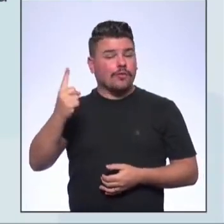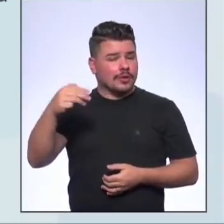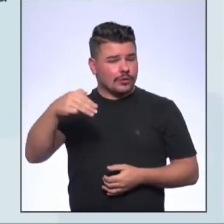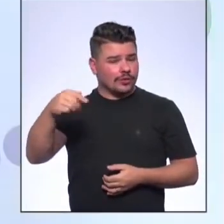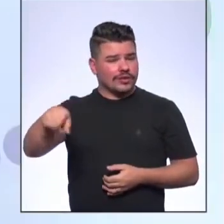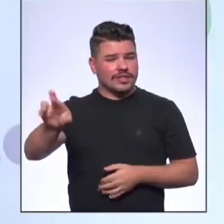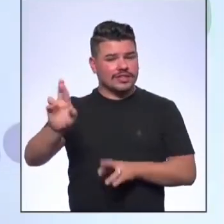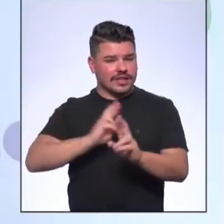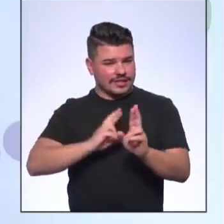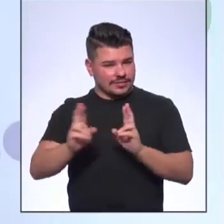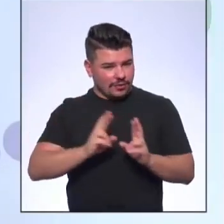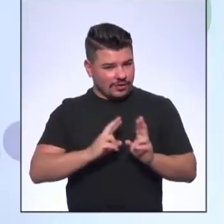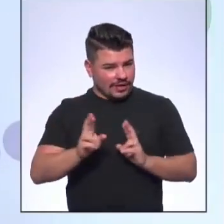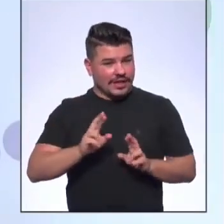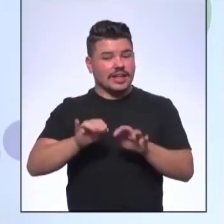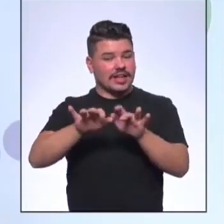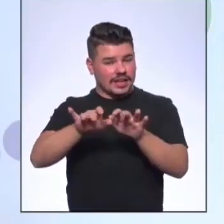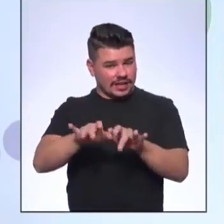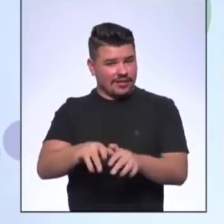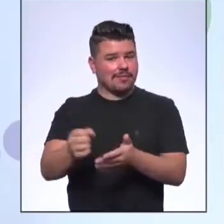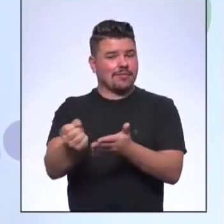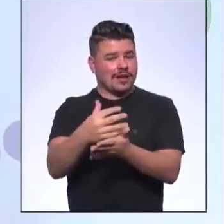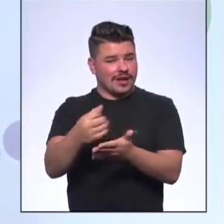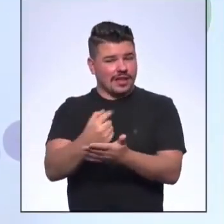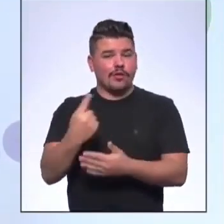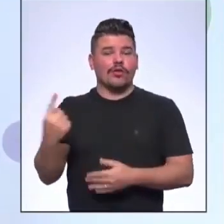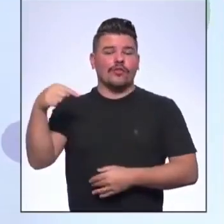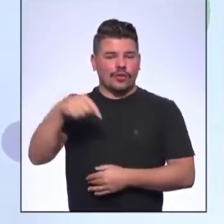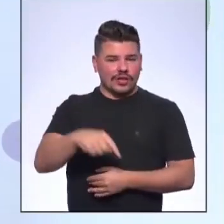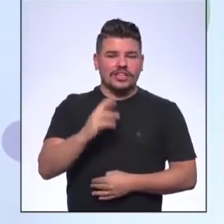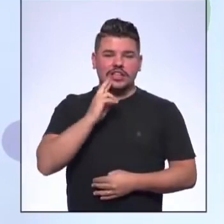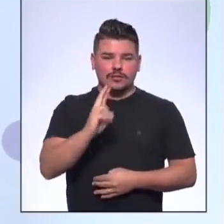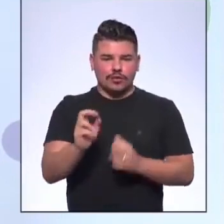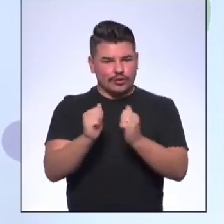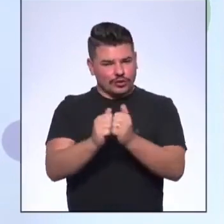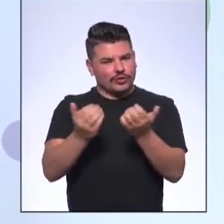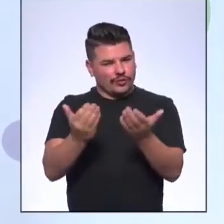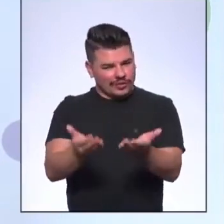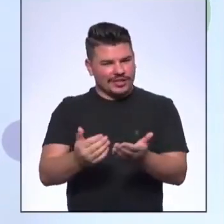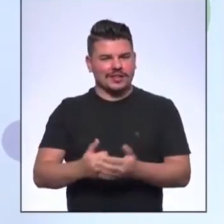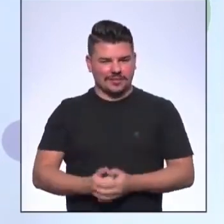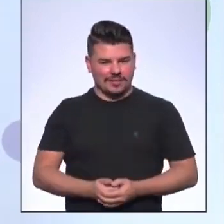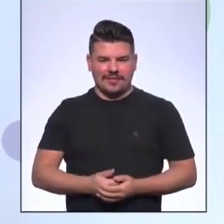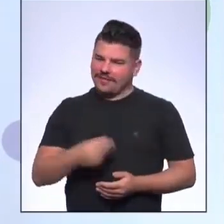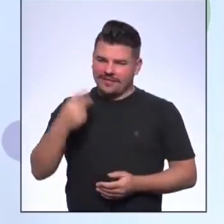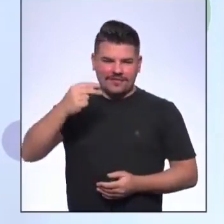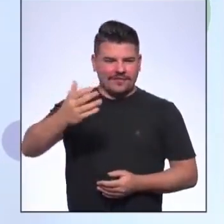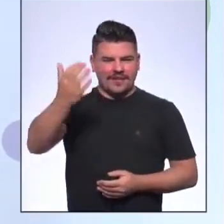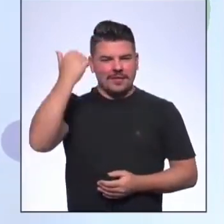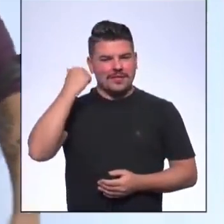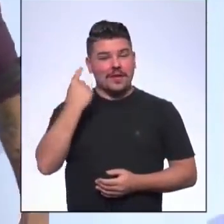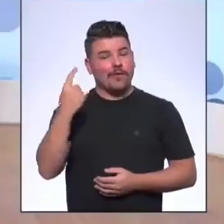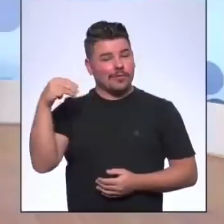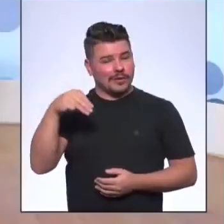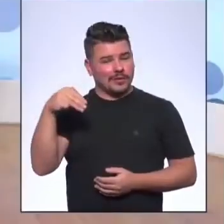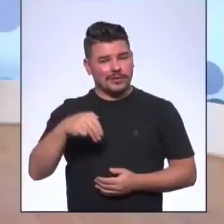fazerem, faça essa questão aí. Na volta, vamos responder com vocês aí, eu e o Fábio, hein? Vamos que vamos, um minutinho, vamos